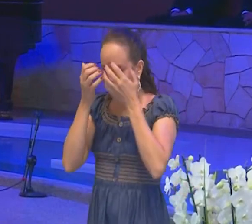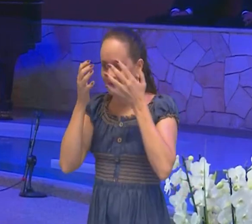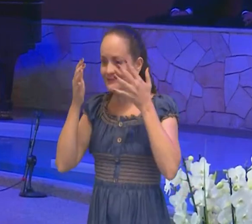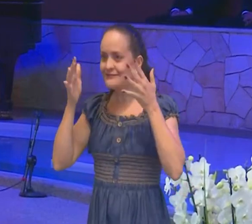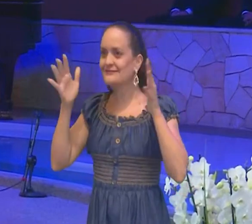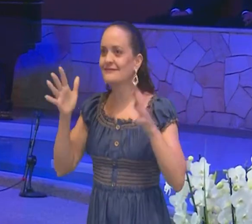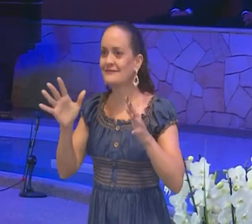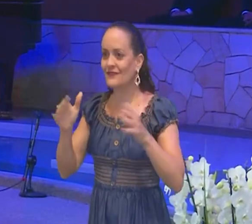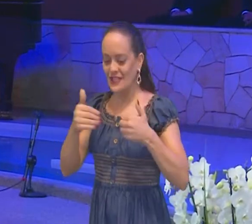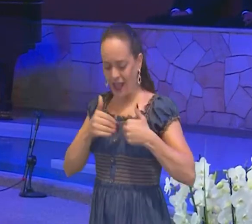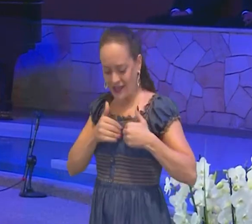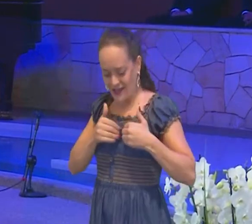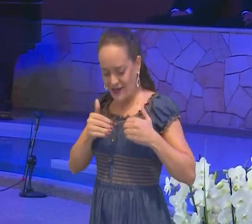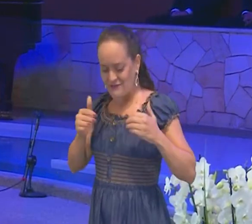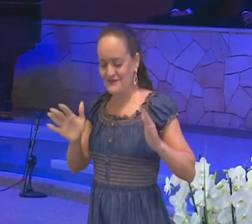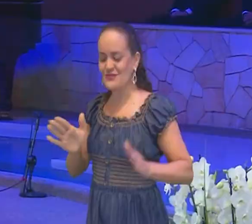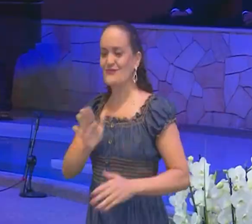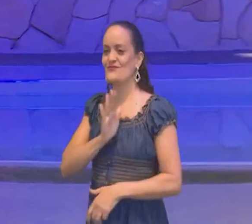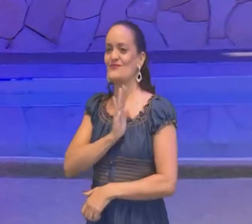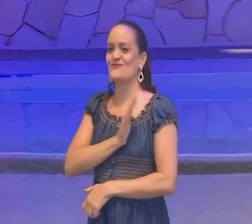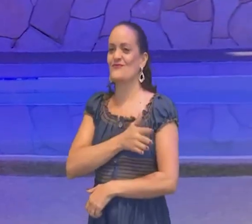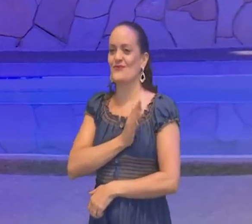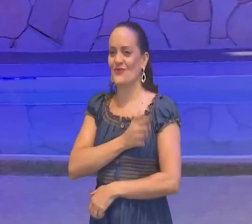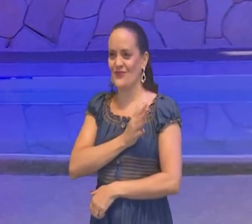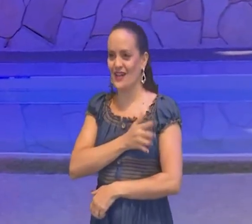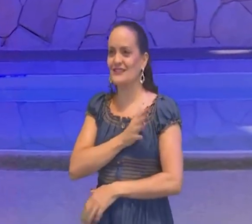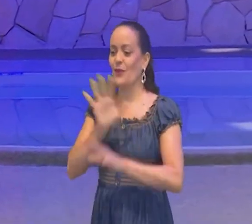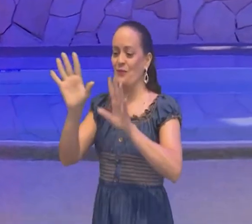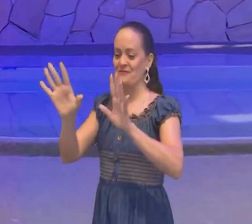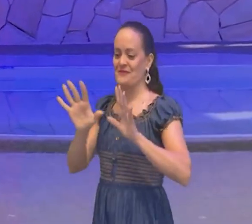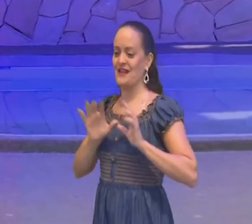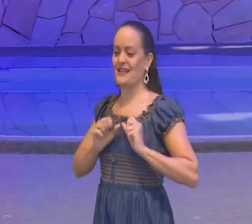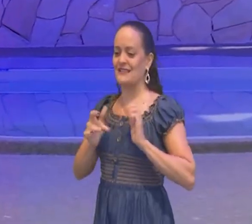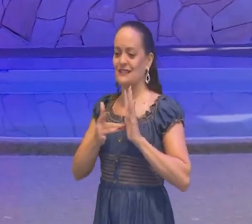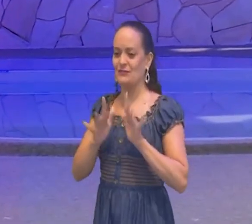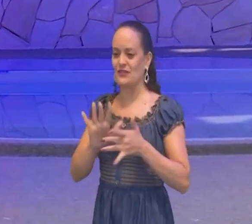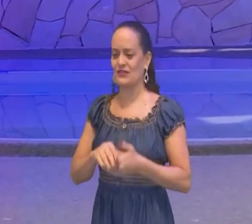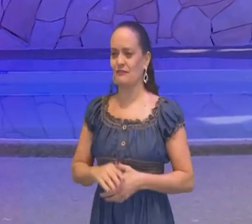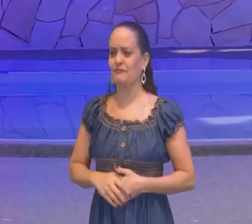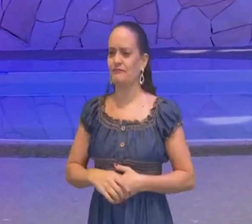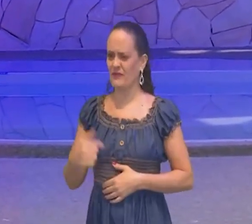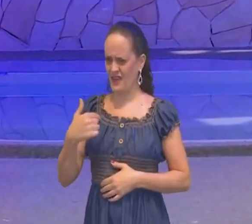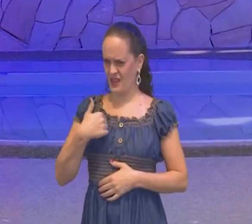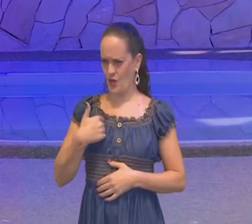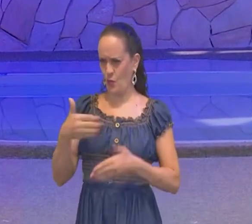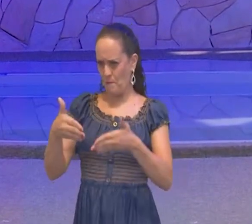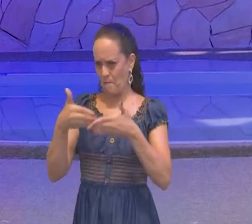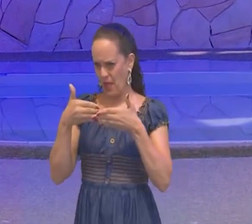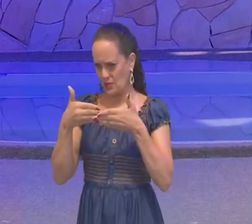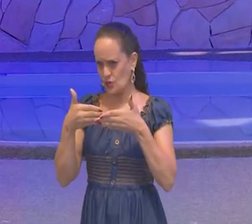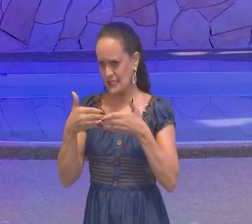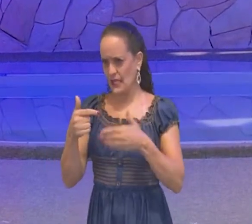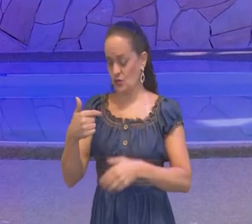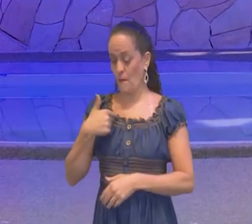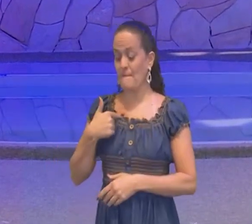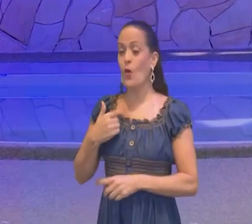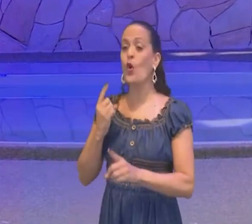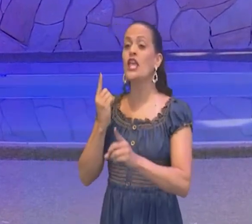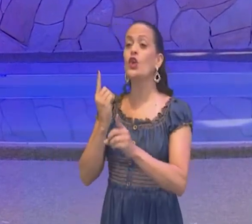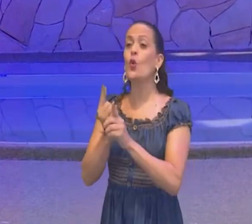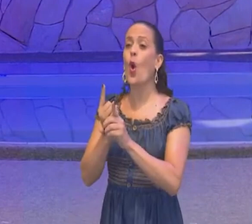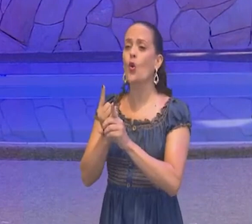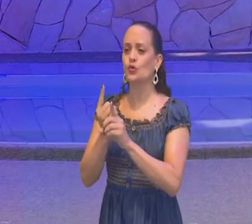para receber Jesus como Senhor e Salvador. Peço permissão para dizer para vocês que o meu encontro com Jesus foi